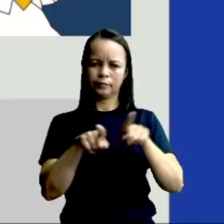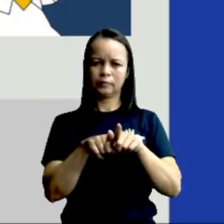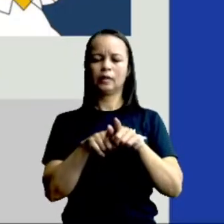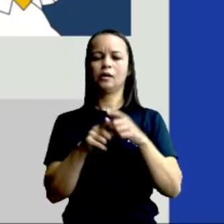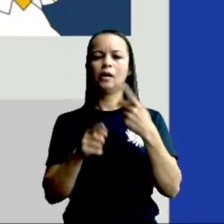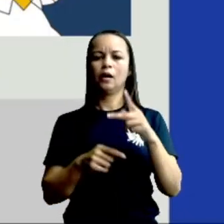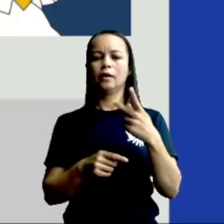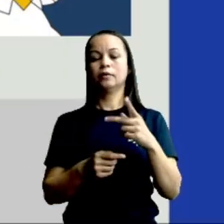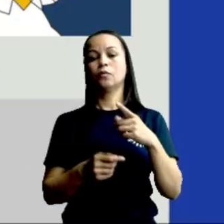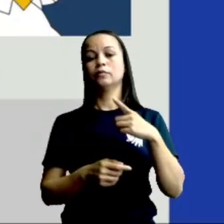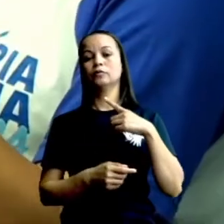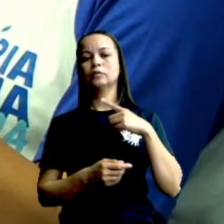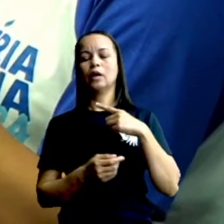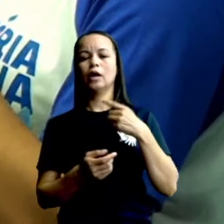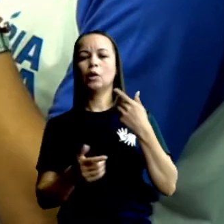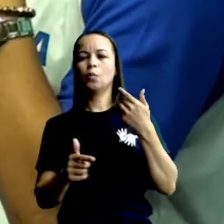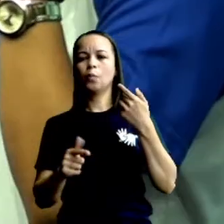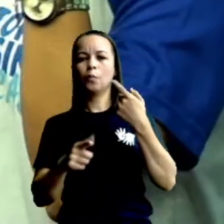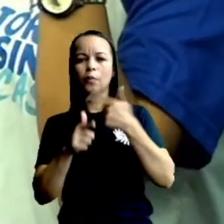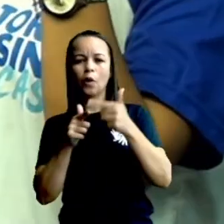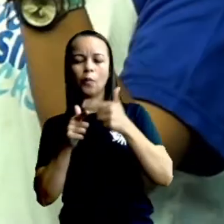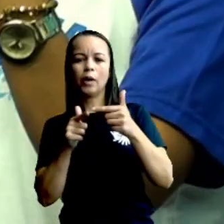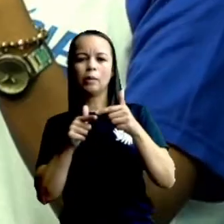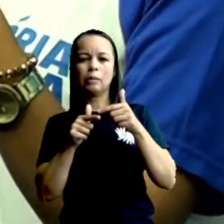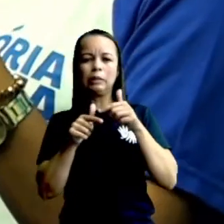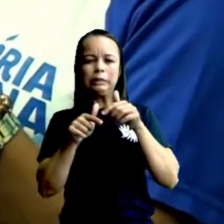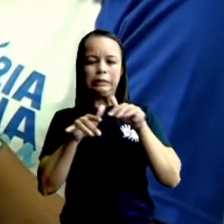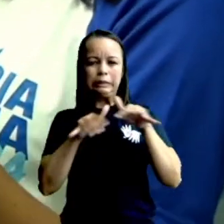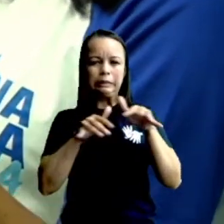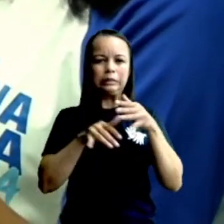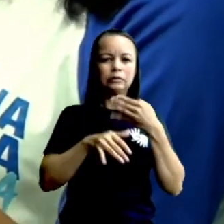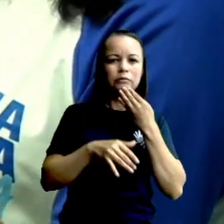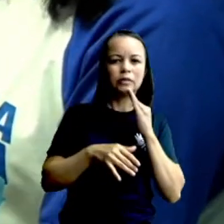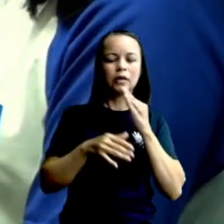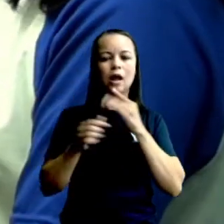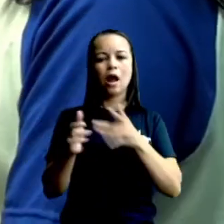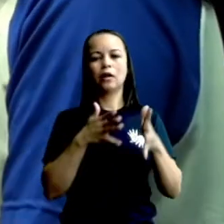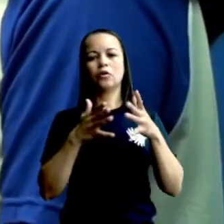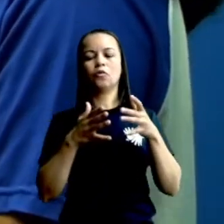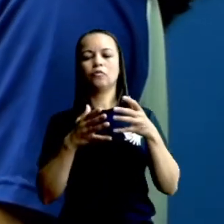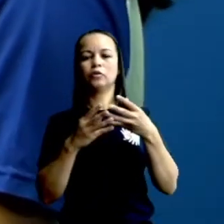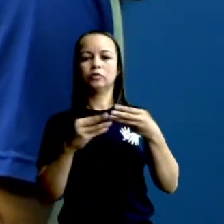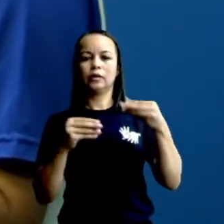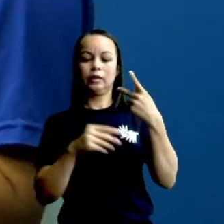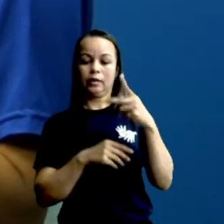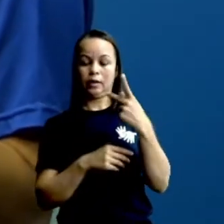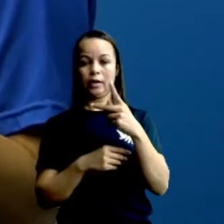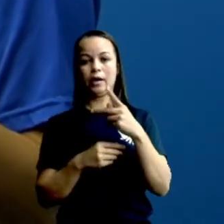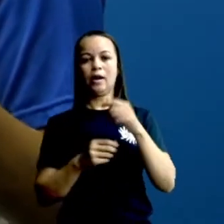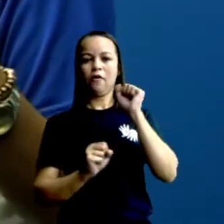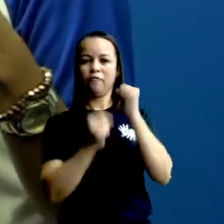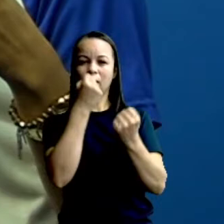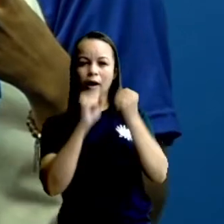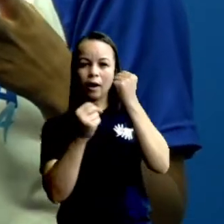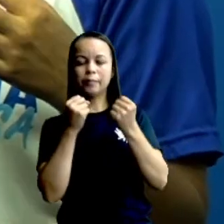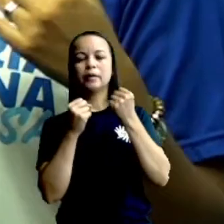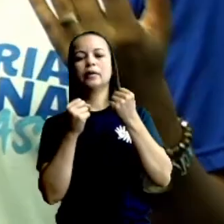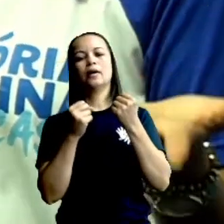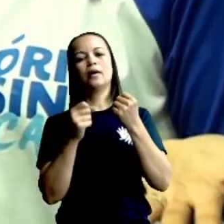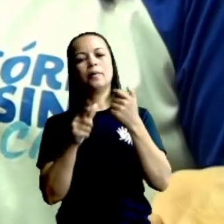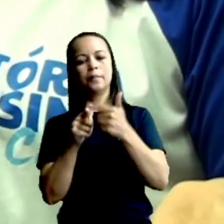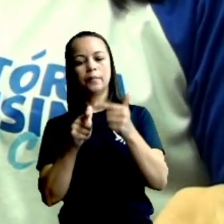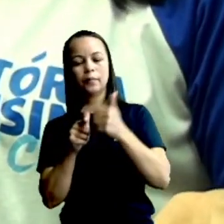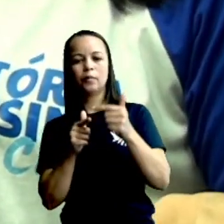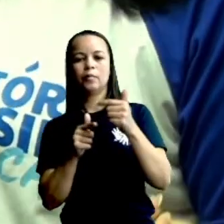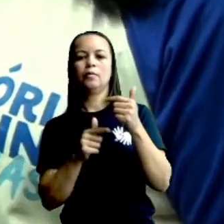Então, quando há uma falha, um desequilíbrio ou foge alguma coisa dali daquela fábrica, acaba prejudicando a natureza e o meio ambiente,